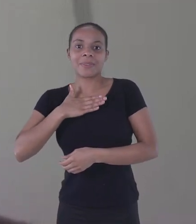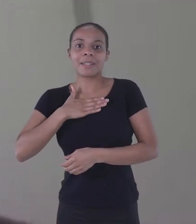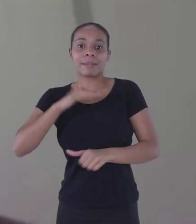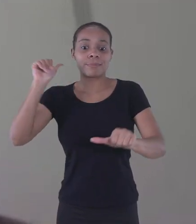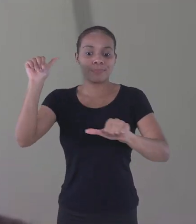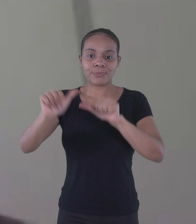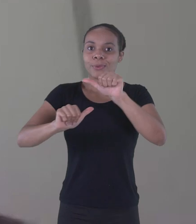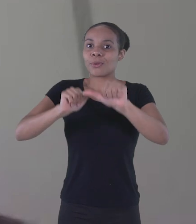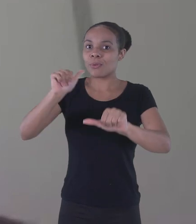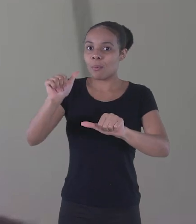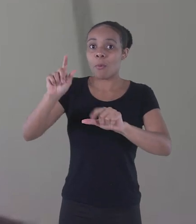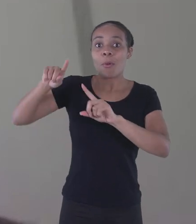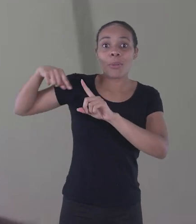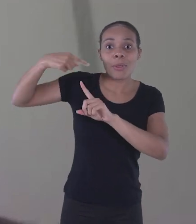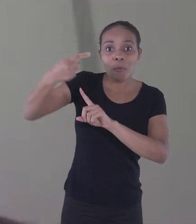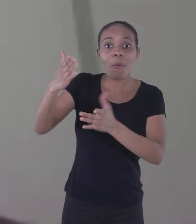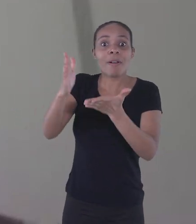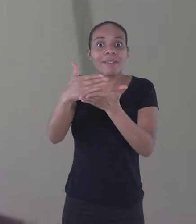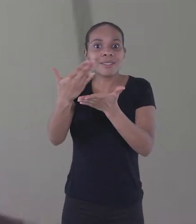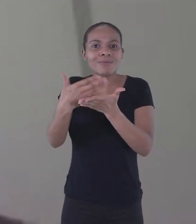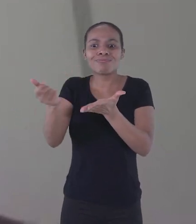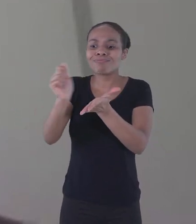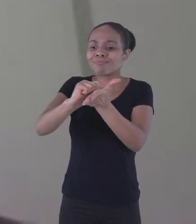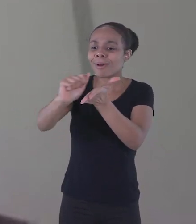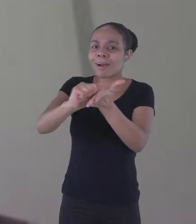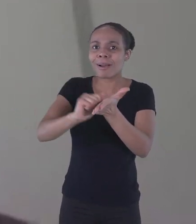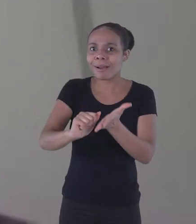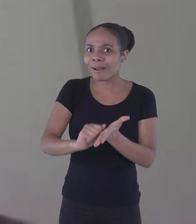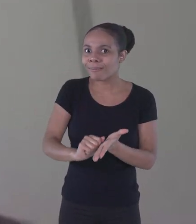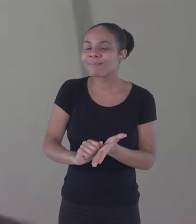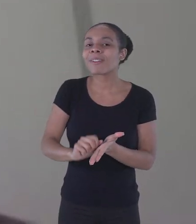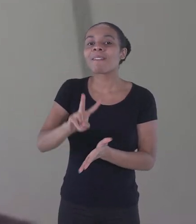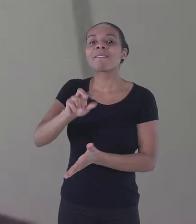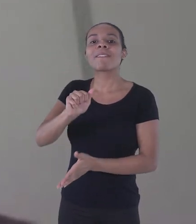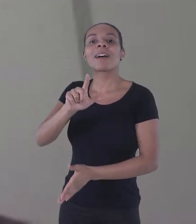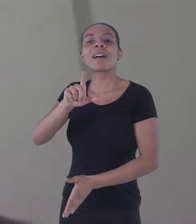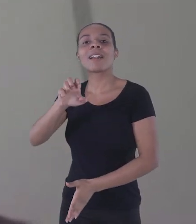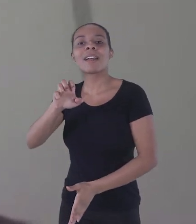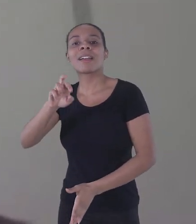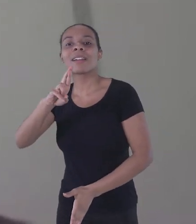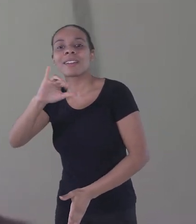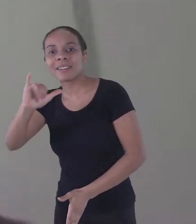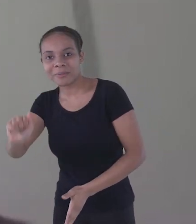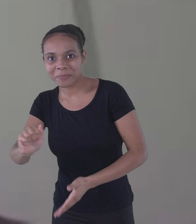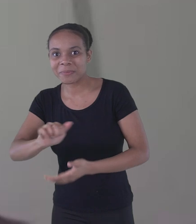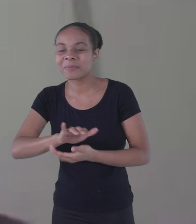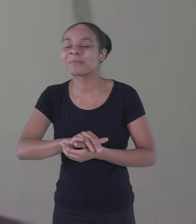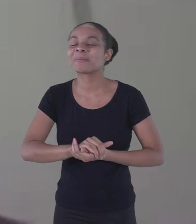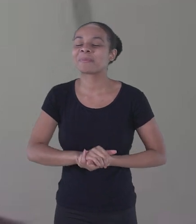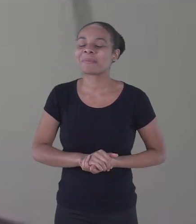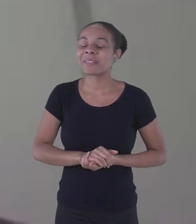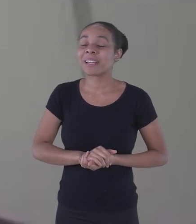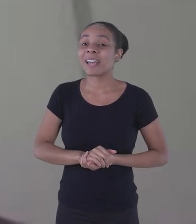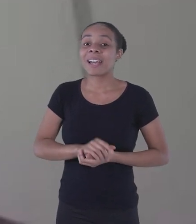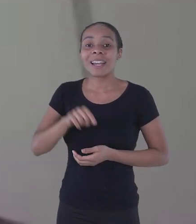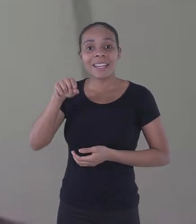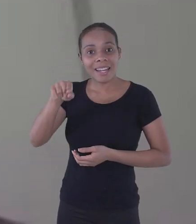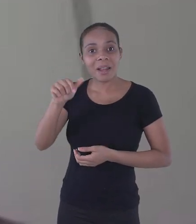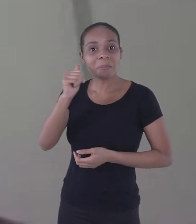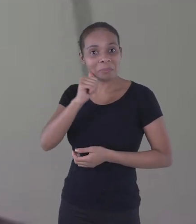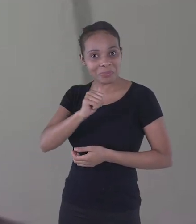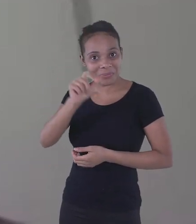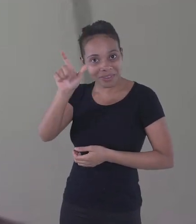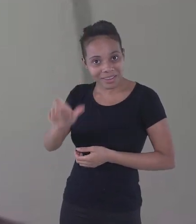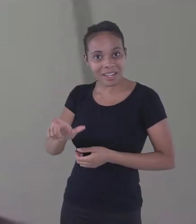numa romancista conhecida, que é a Maria Valéria Rezende, e ela reuniu essas cartas